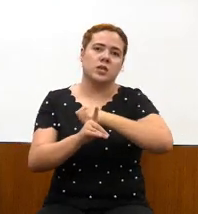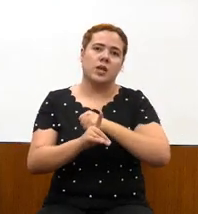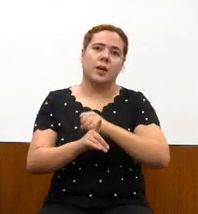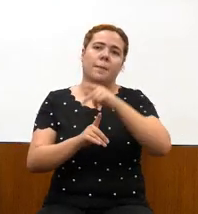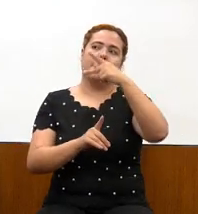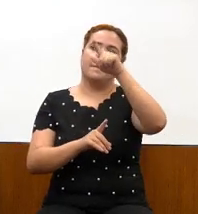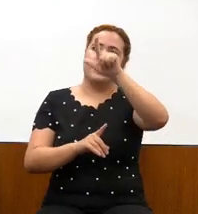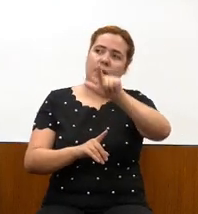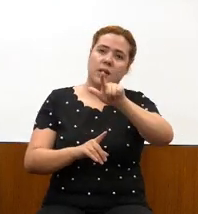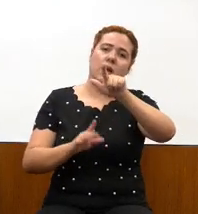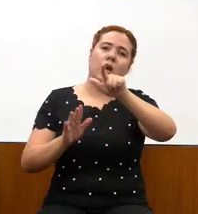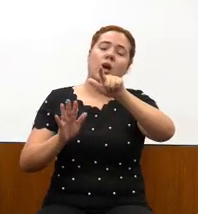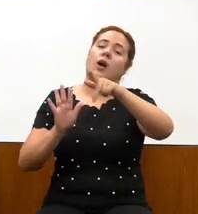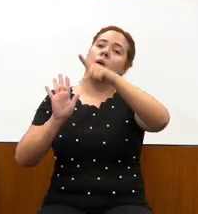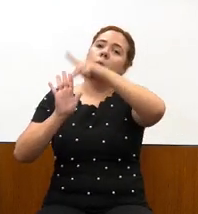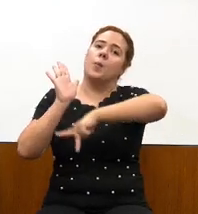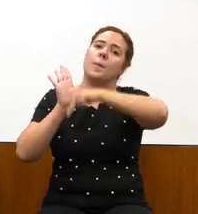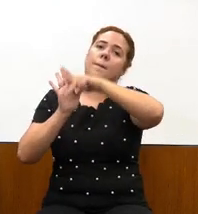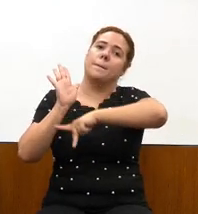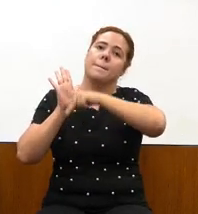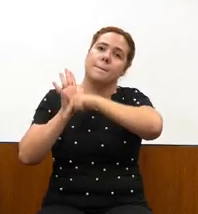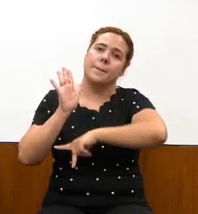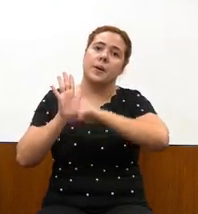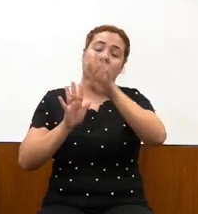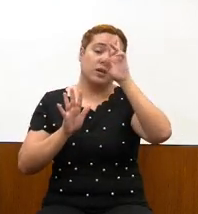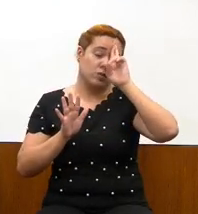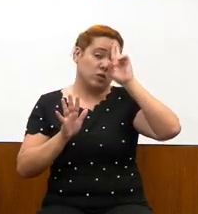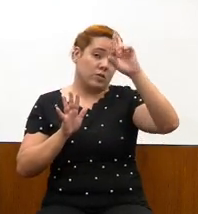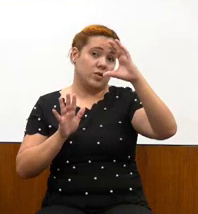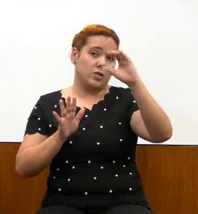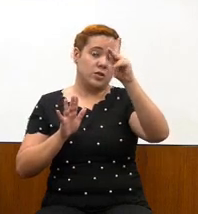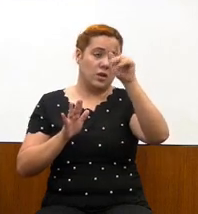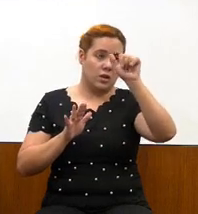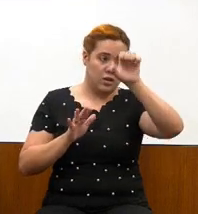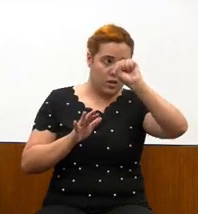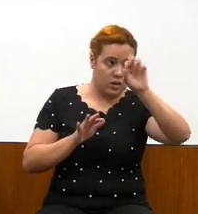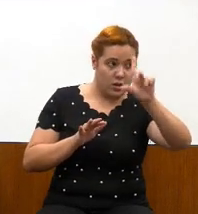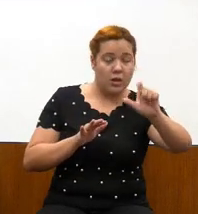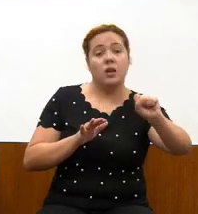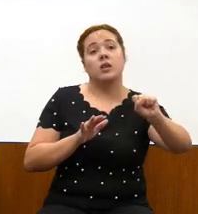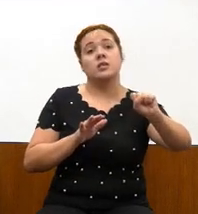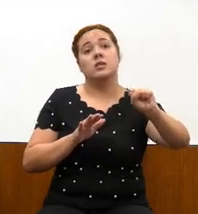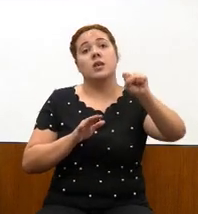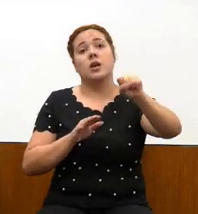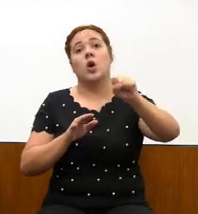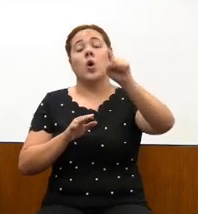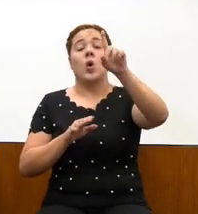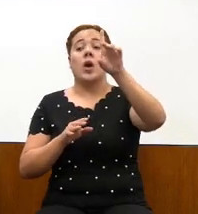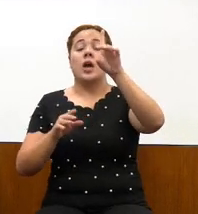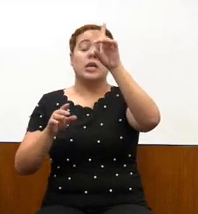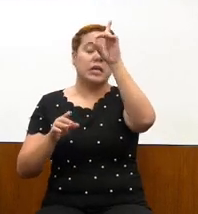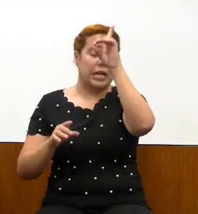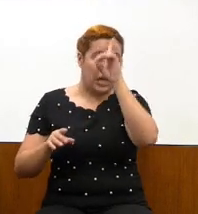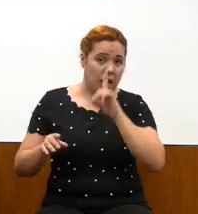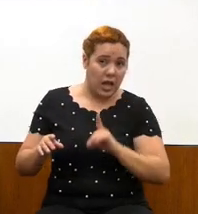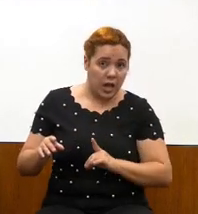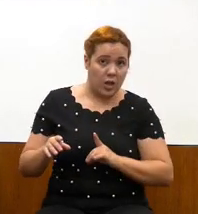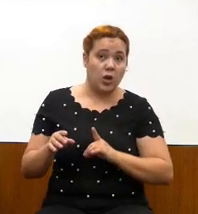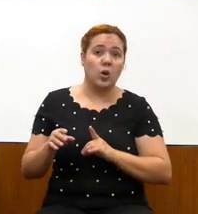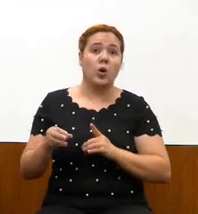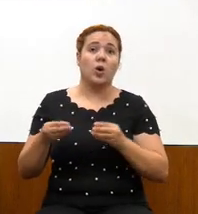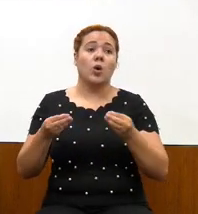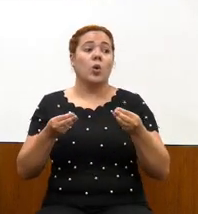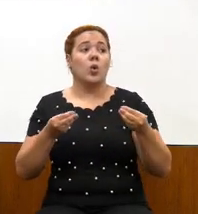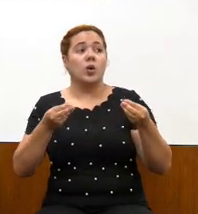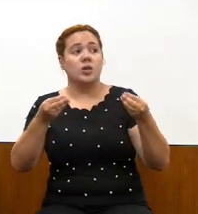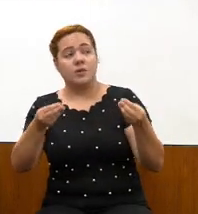PL, o projeto de lei, protocolado pelo colega Charles Santos, que garante a gratuidade de ingressos aos portadores de TEA,